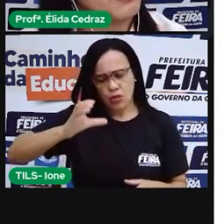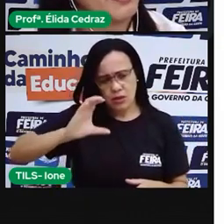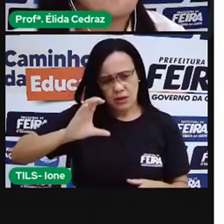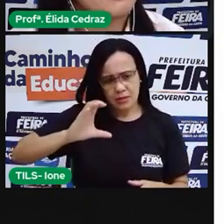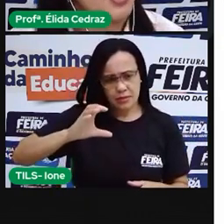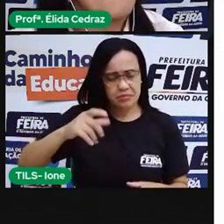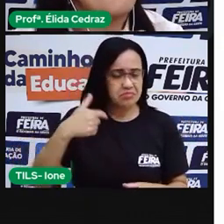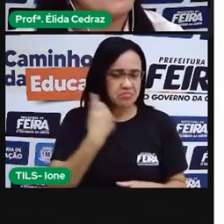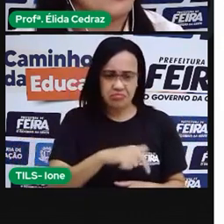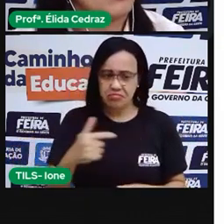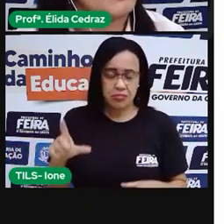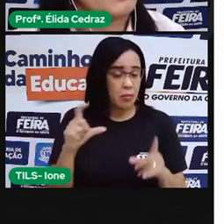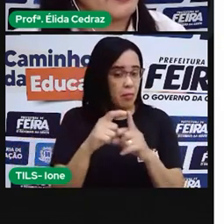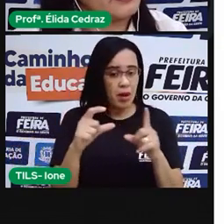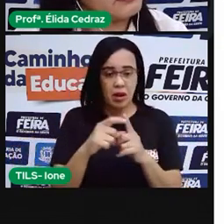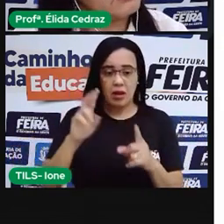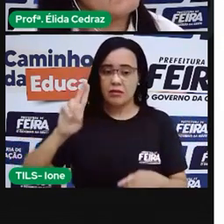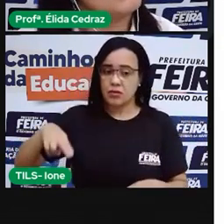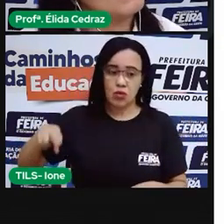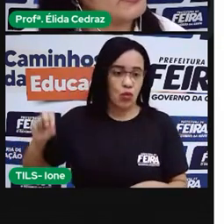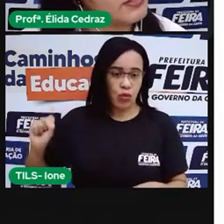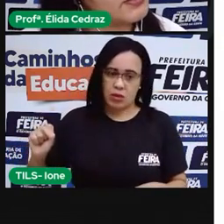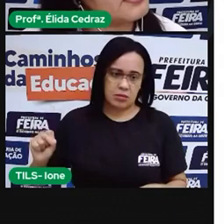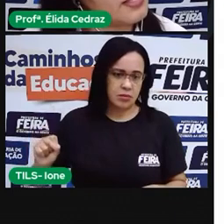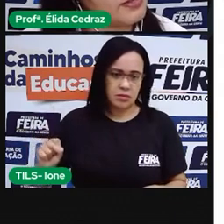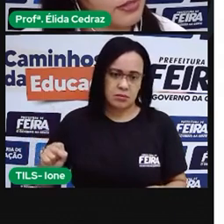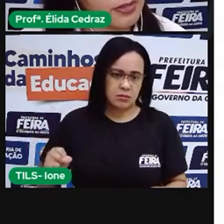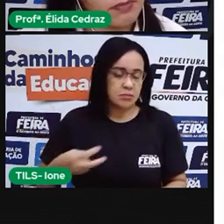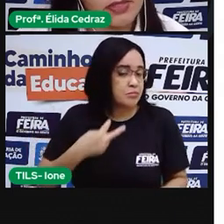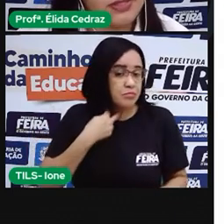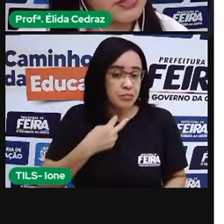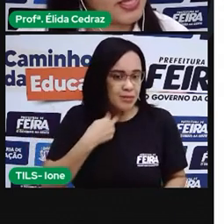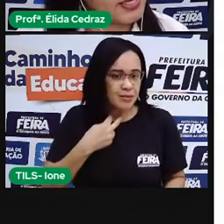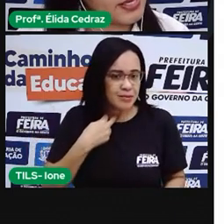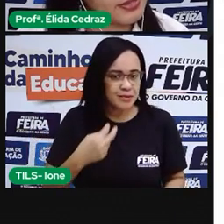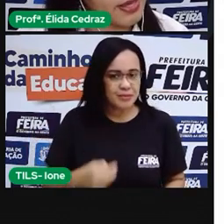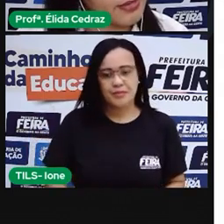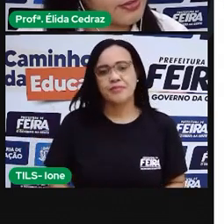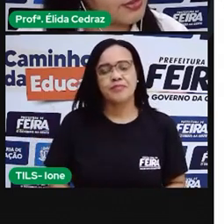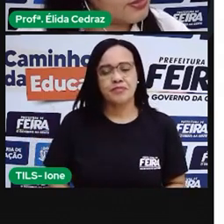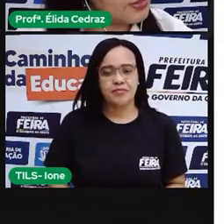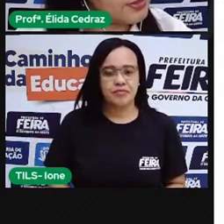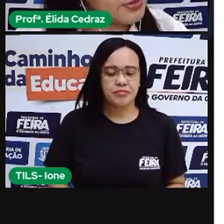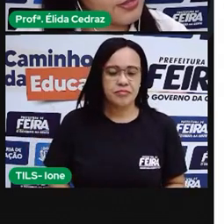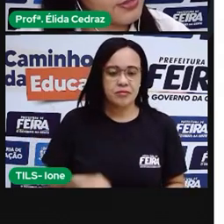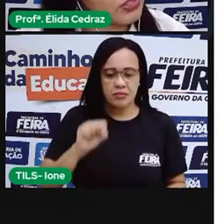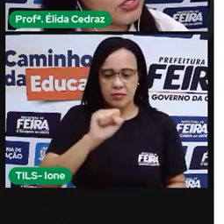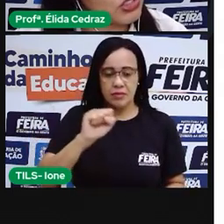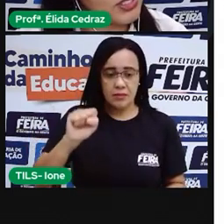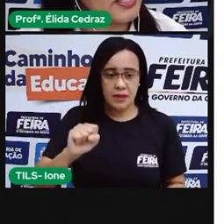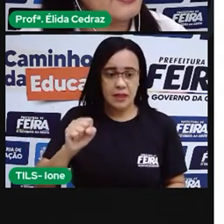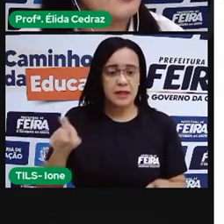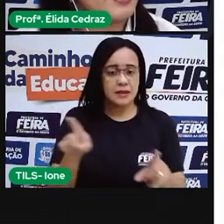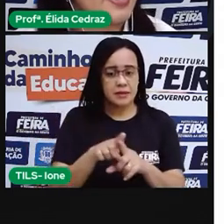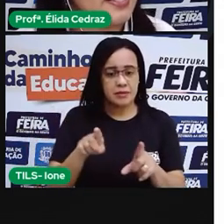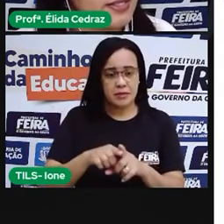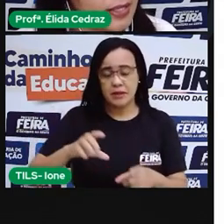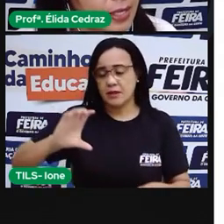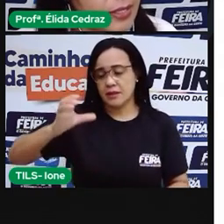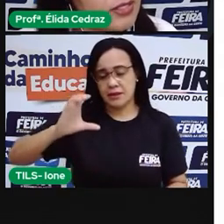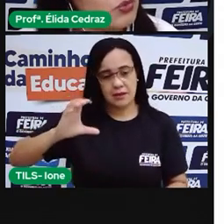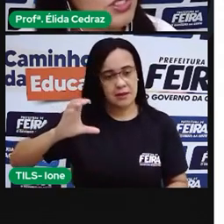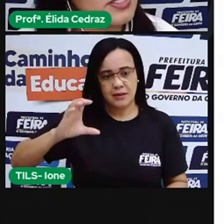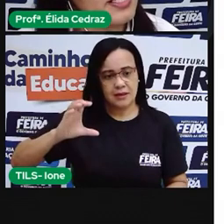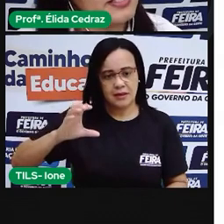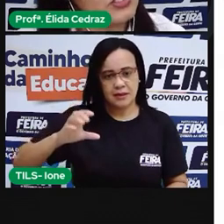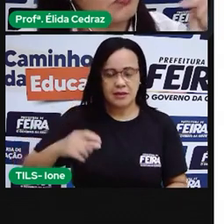nossas palavras podem começar com essas letras. Sem SS e sem C cedilha. Essas